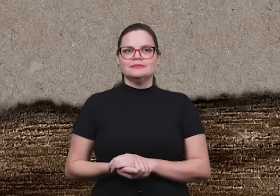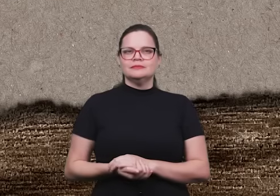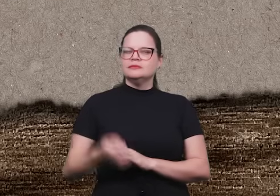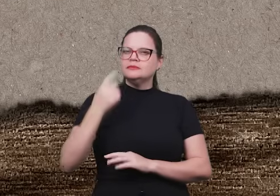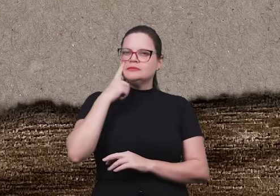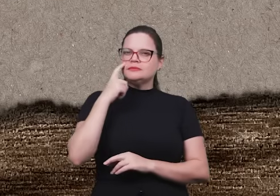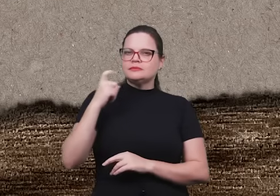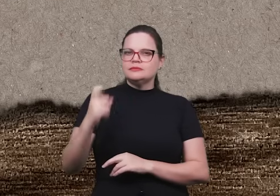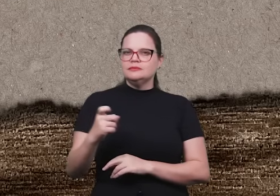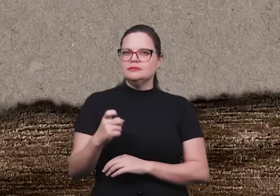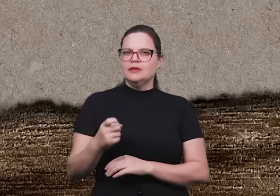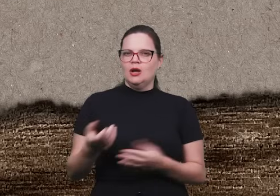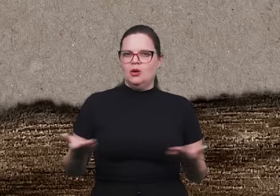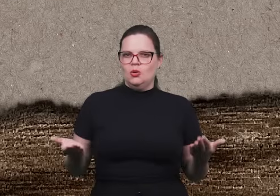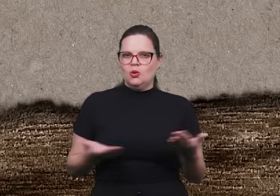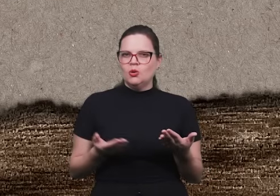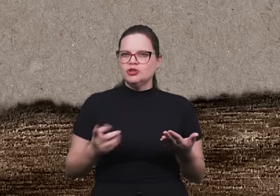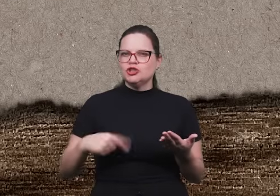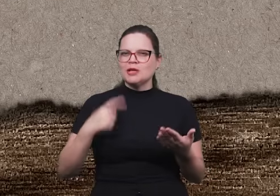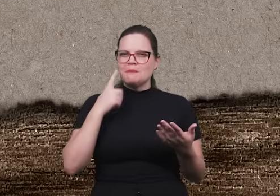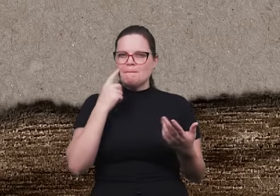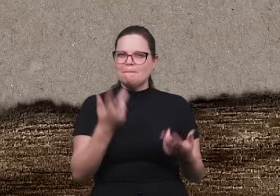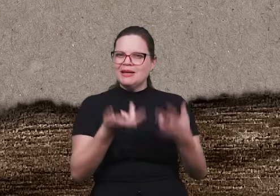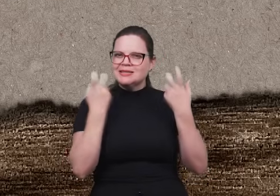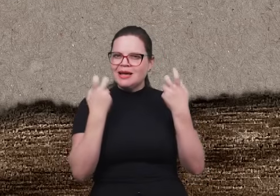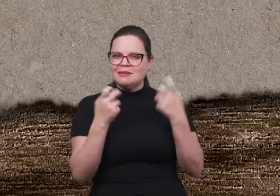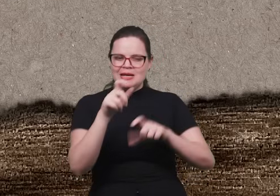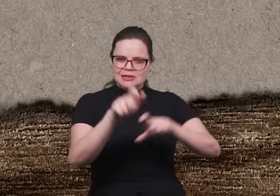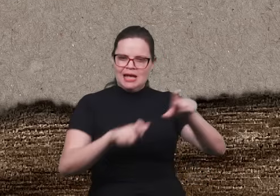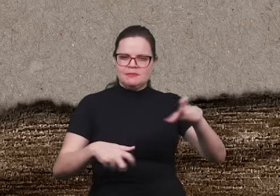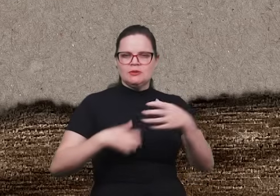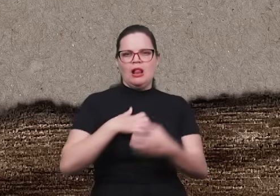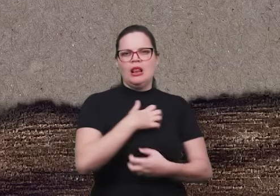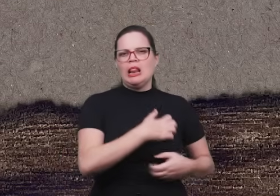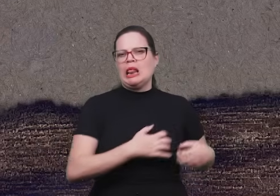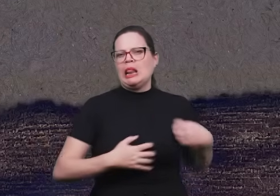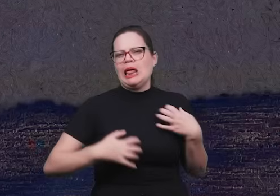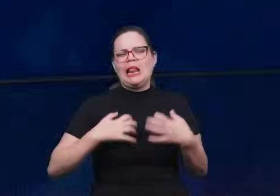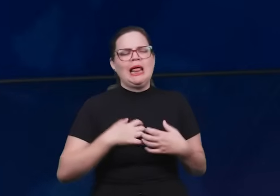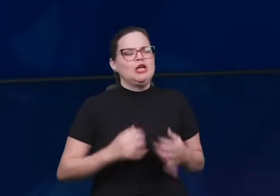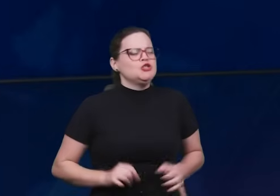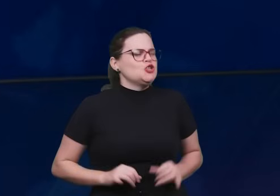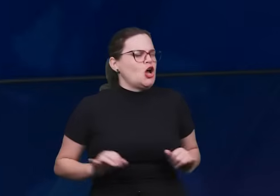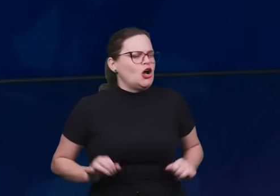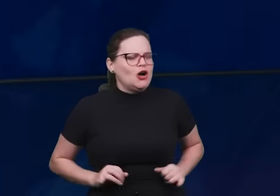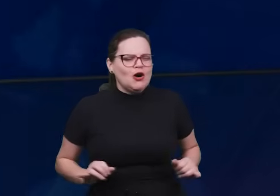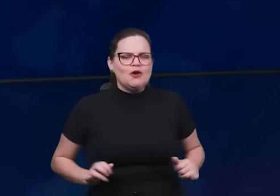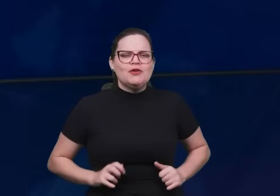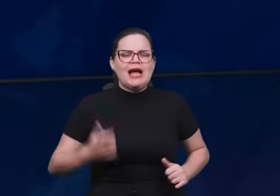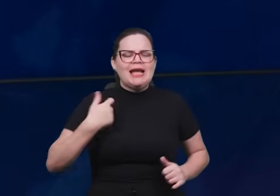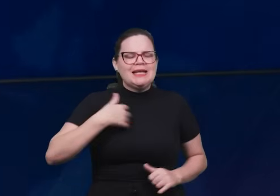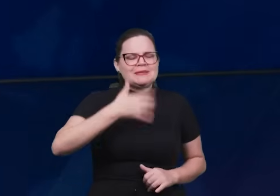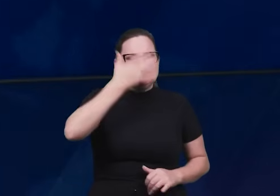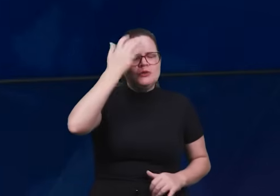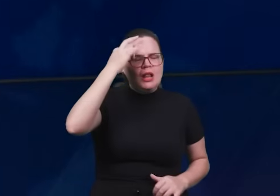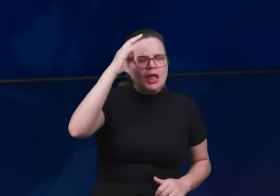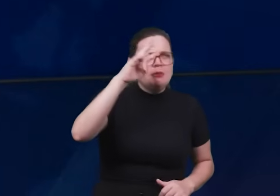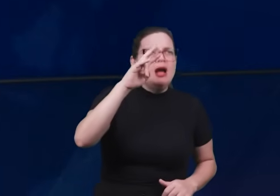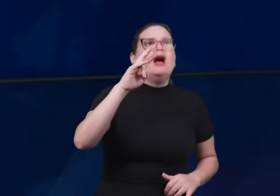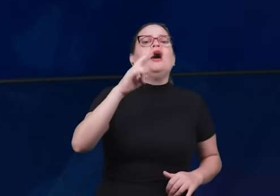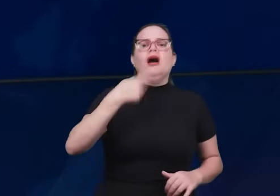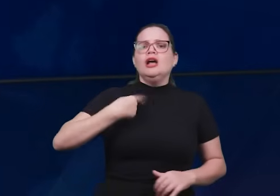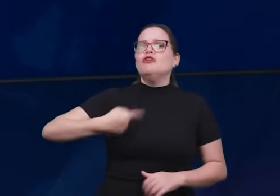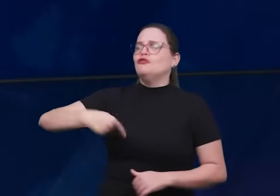Interessante como hoje, somente na aflição, em meio a uma grande luta, é que alguns se lembram de